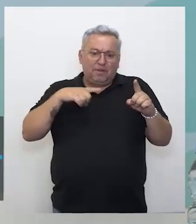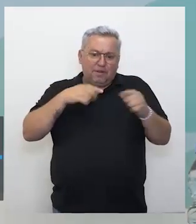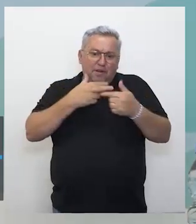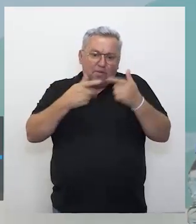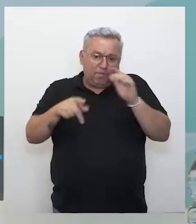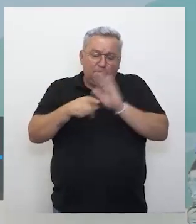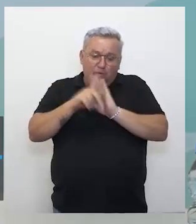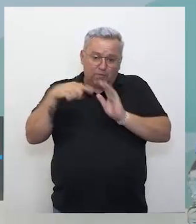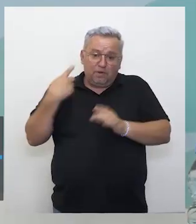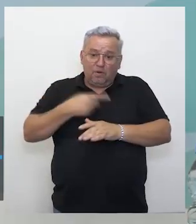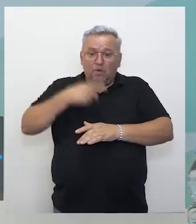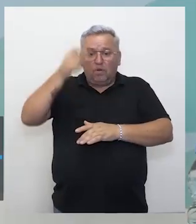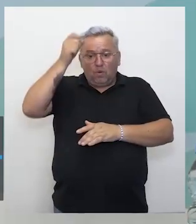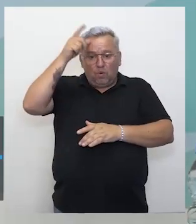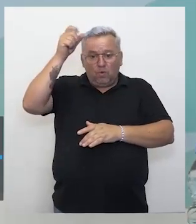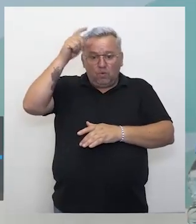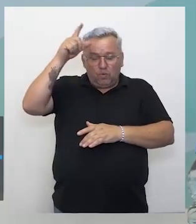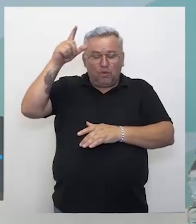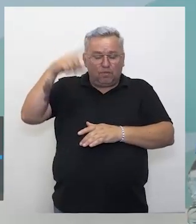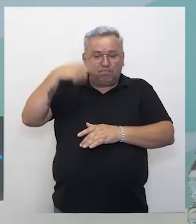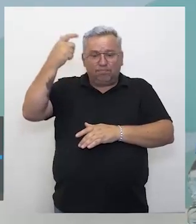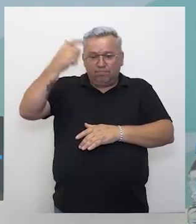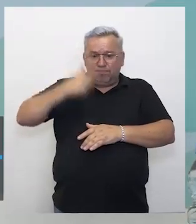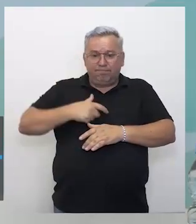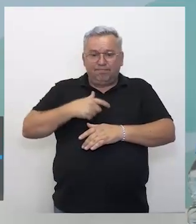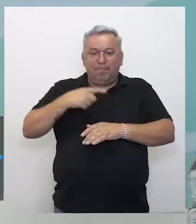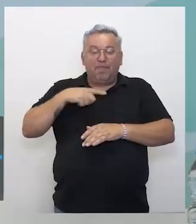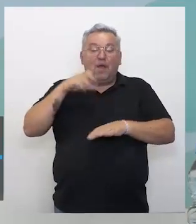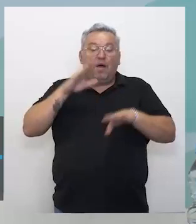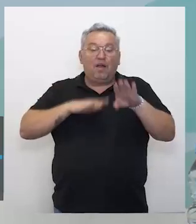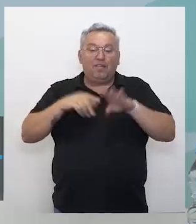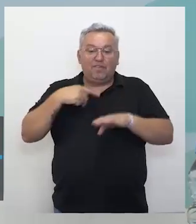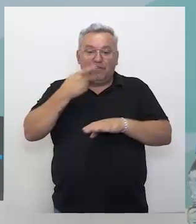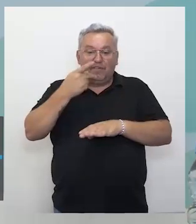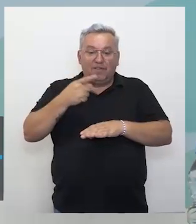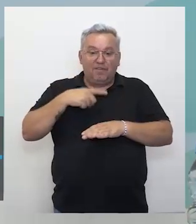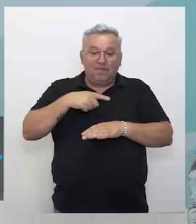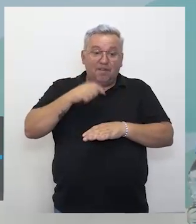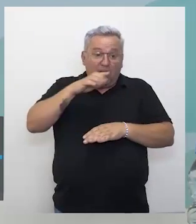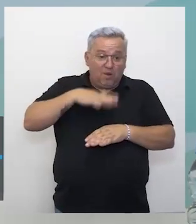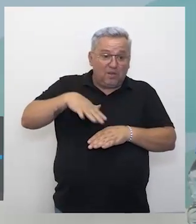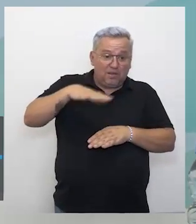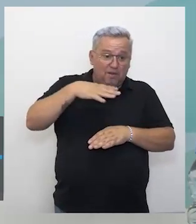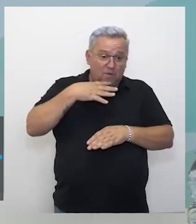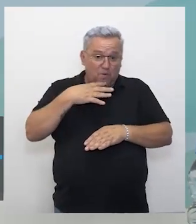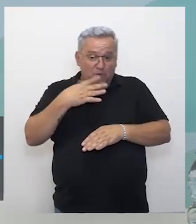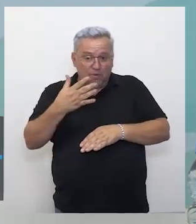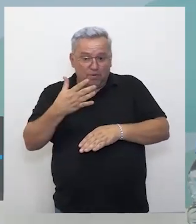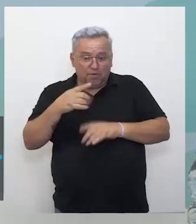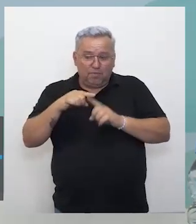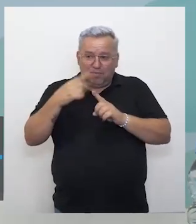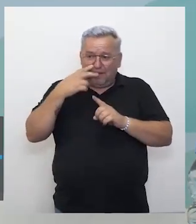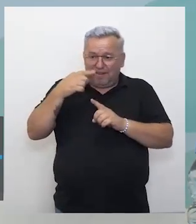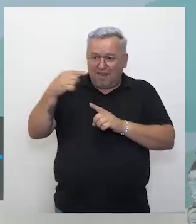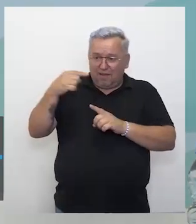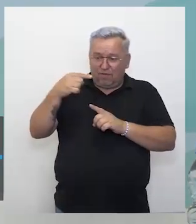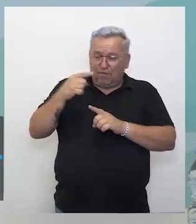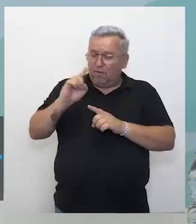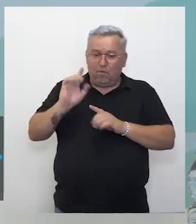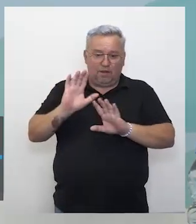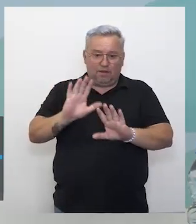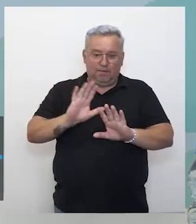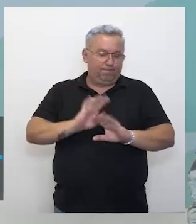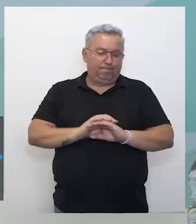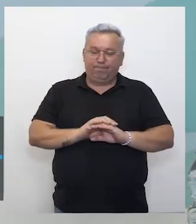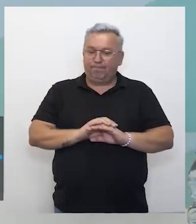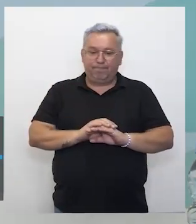da nossa cultura, parte da nossa identidade também, né? Então, muitas vezes a gente sempre fala, o senso comum como se sempre fosse algo negativo, e não é bem assim, né? Não, não